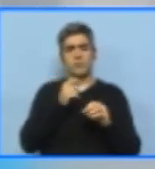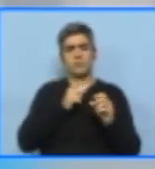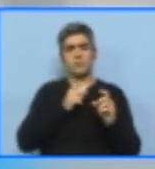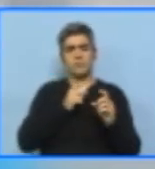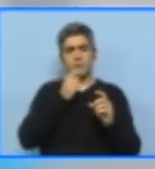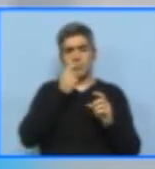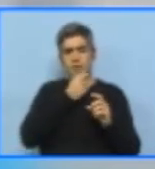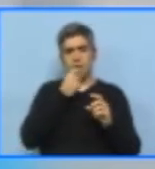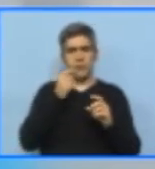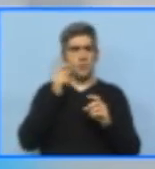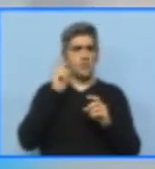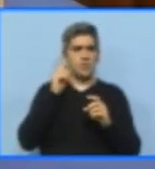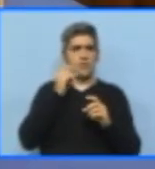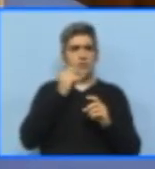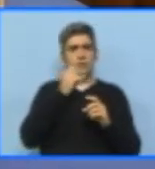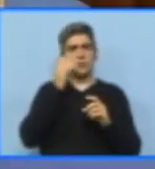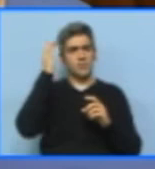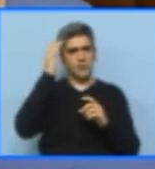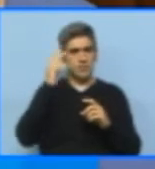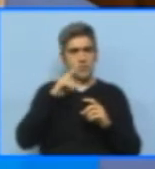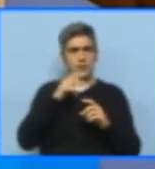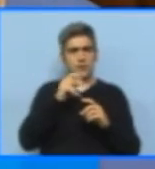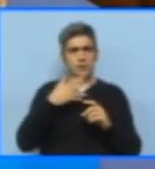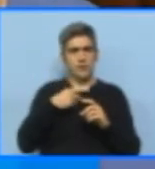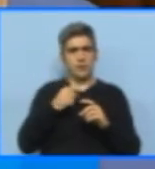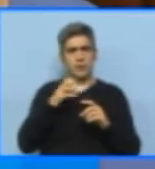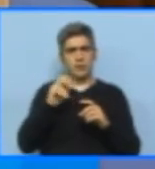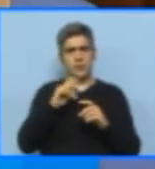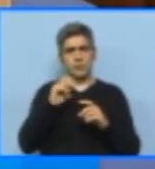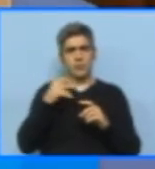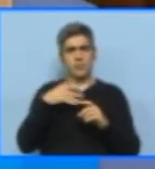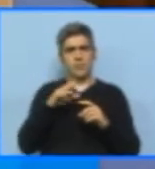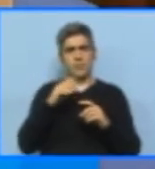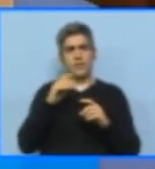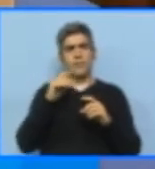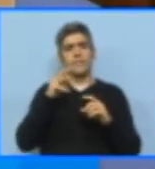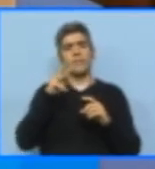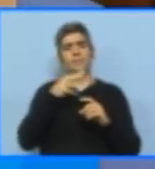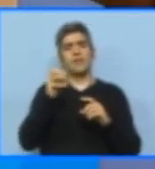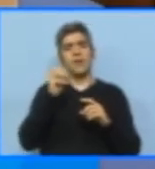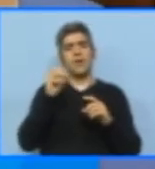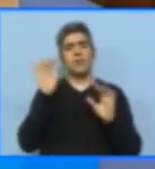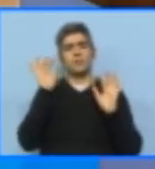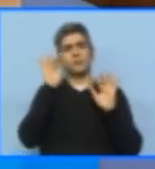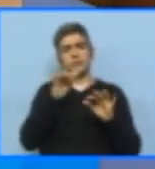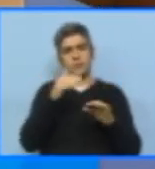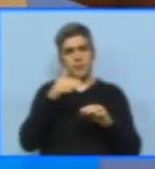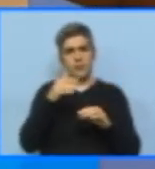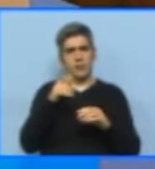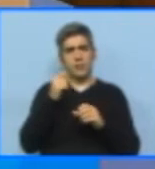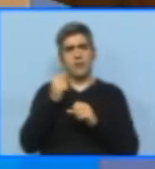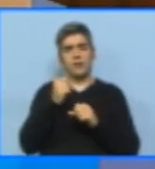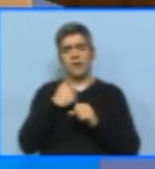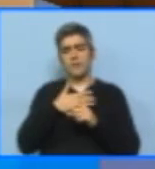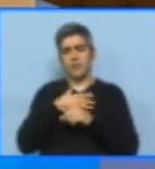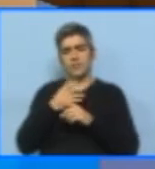dia de Santa Rita de Cássia, da minha querida Santa Rita de Cássia, vamos ter o Plácido Domingo, no Mel Arena, novamente, e são atividades que esta empresa do